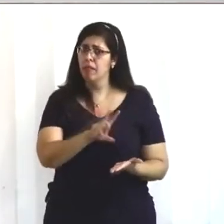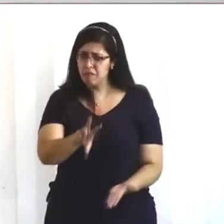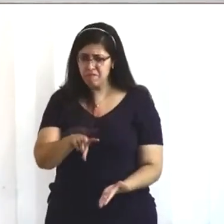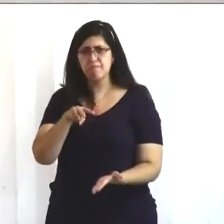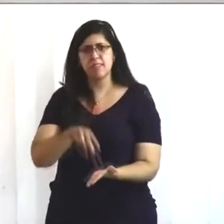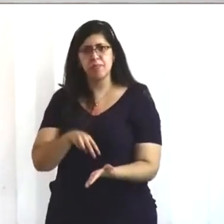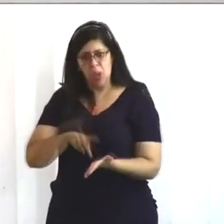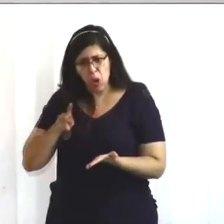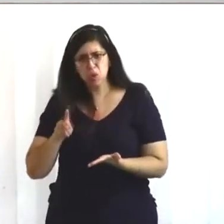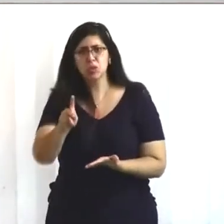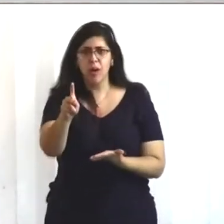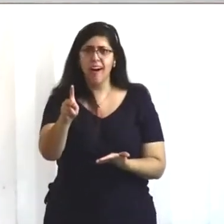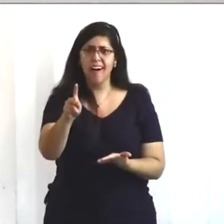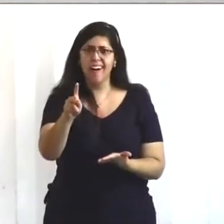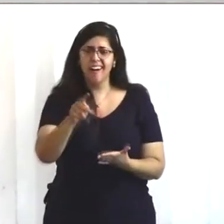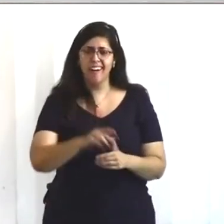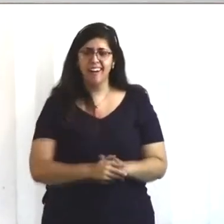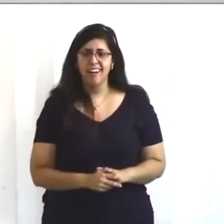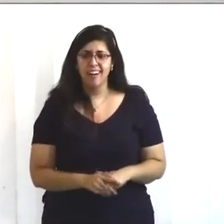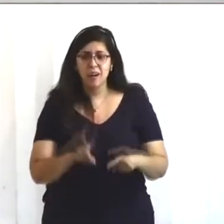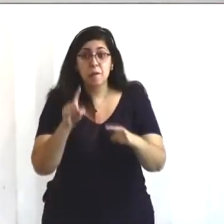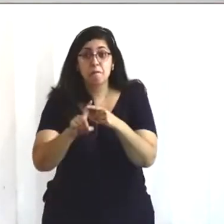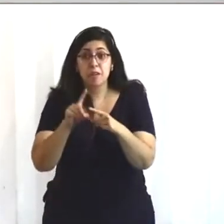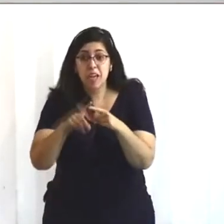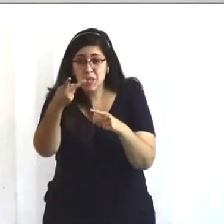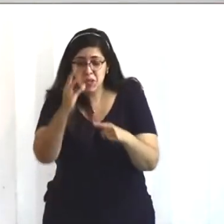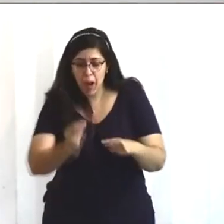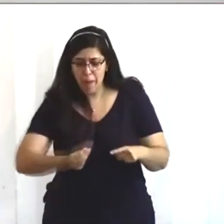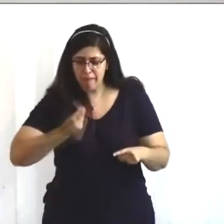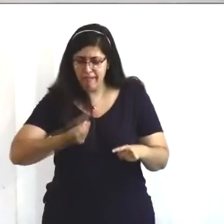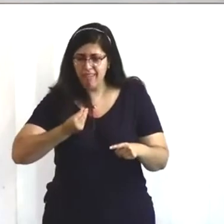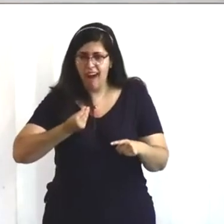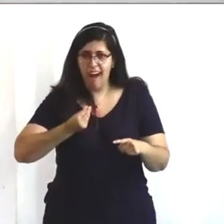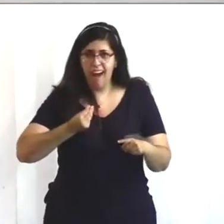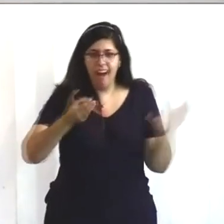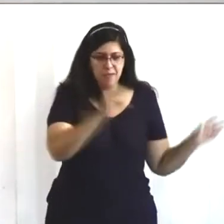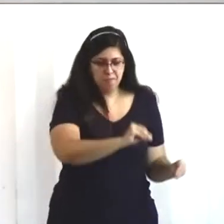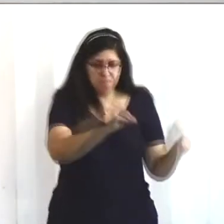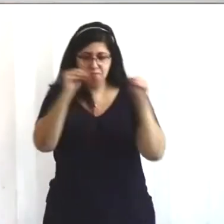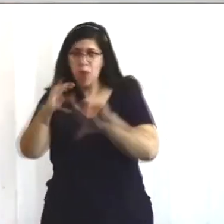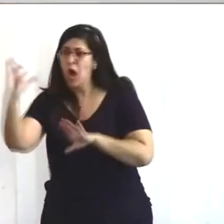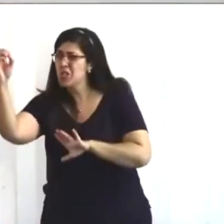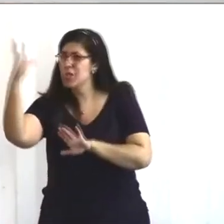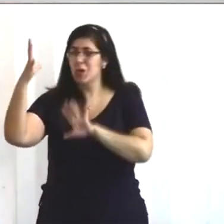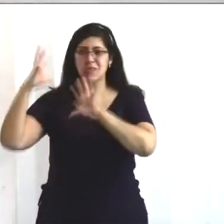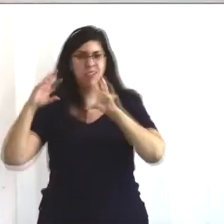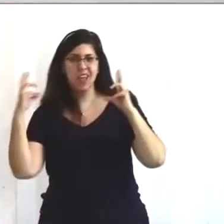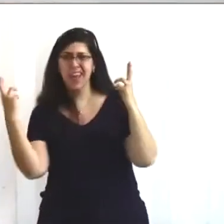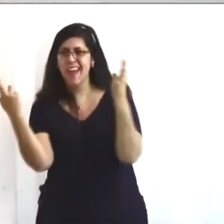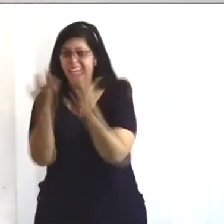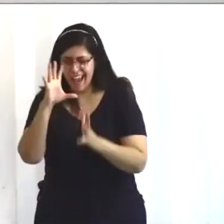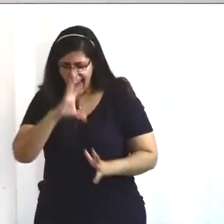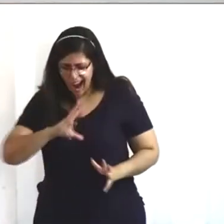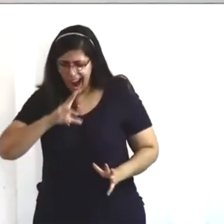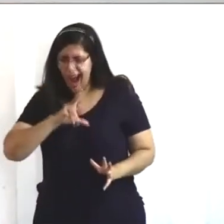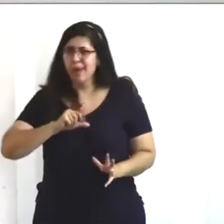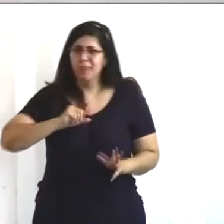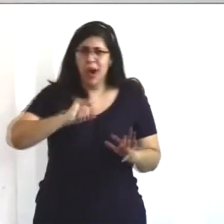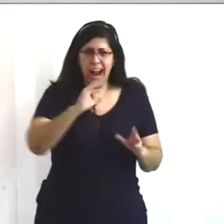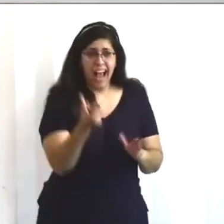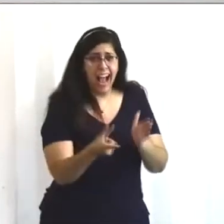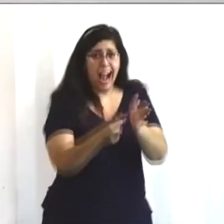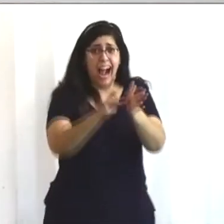diz o texto, e depois os anjos vêm para servi-lo depois da tentação. O Espírito Santo é